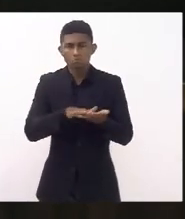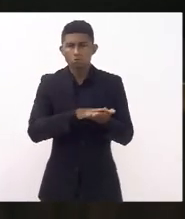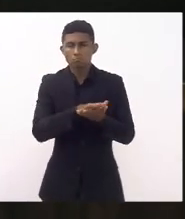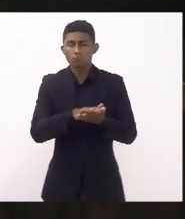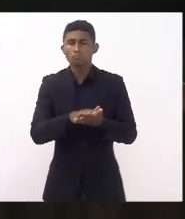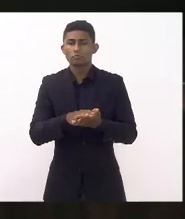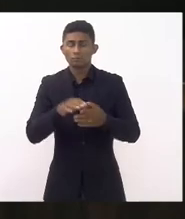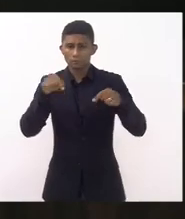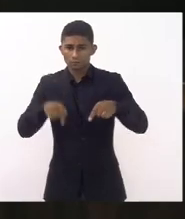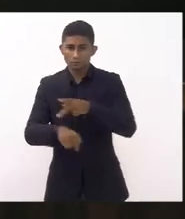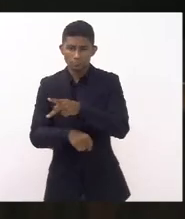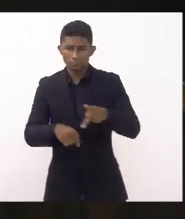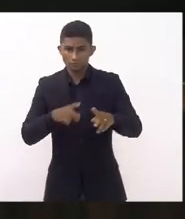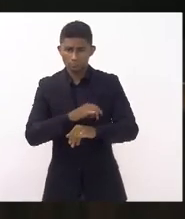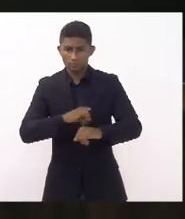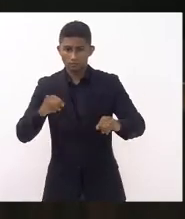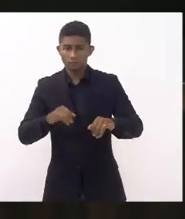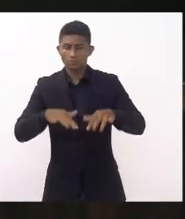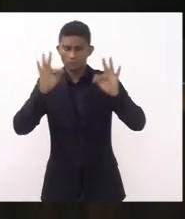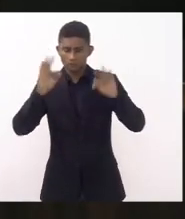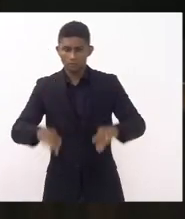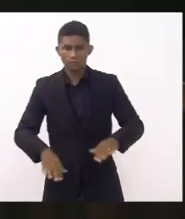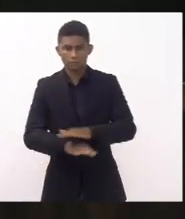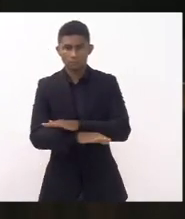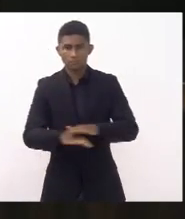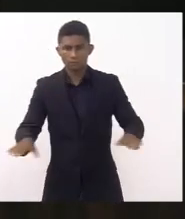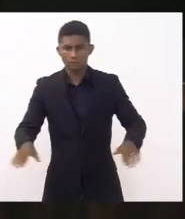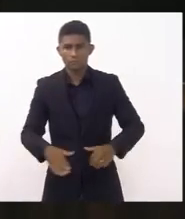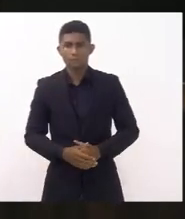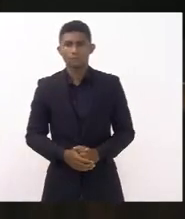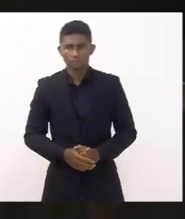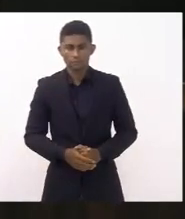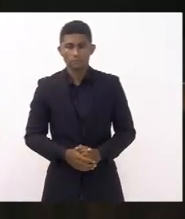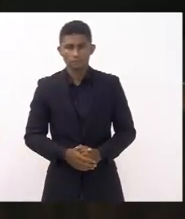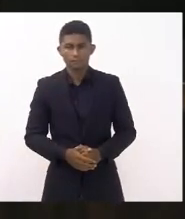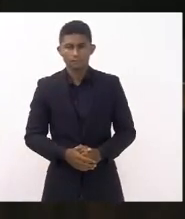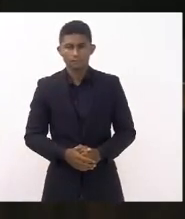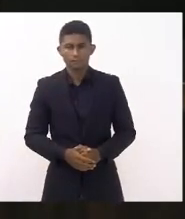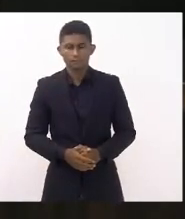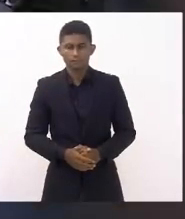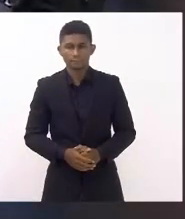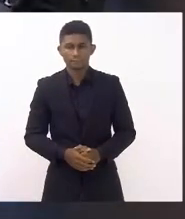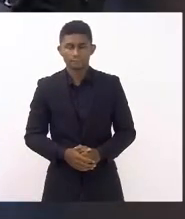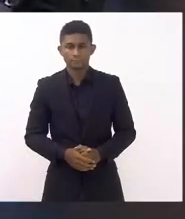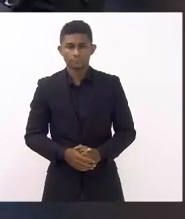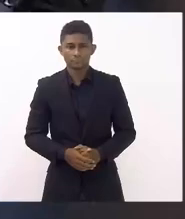a presidência declara encerrada a presente sessão. Está encerrada.